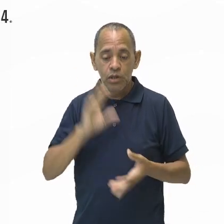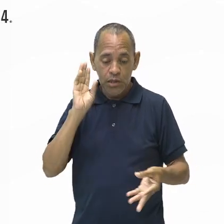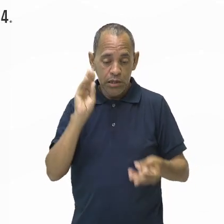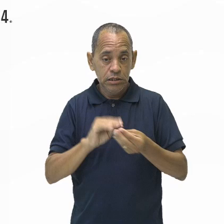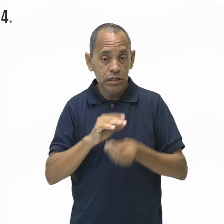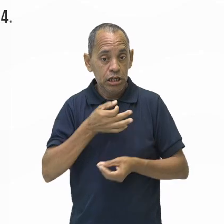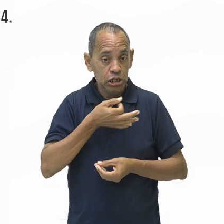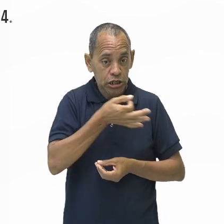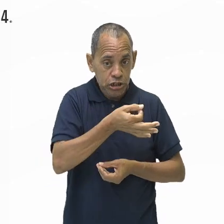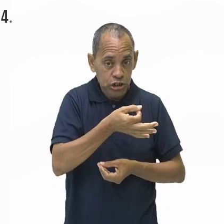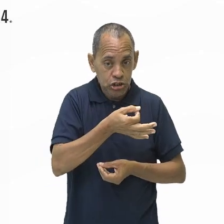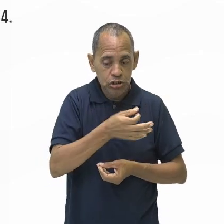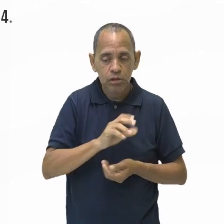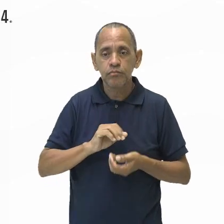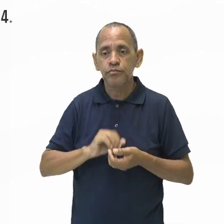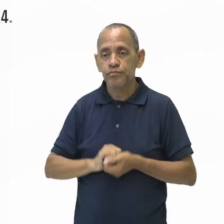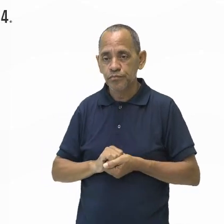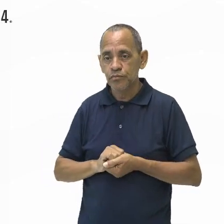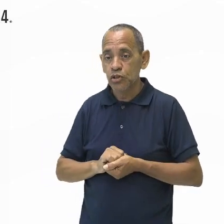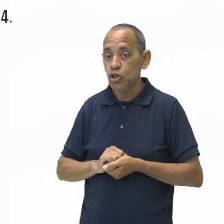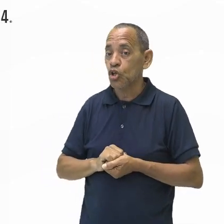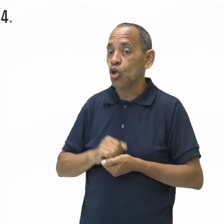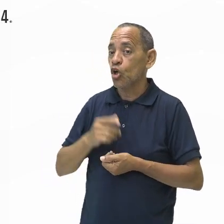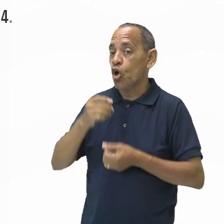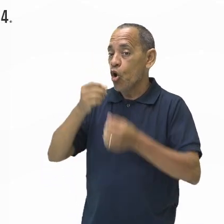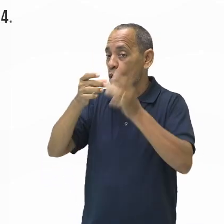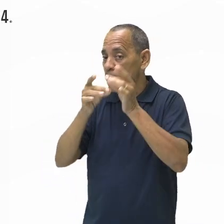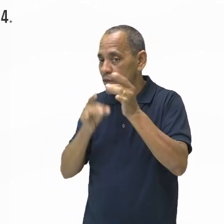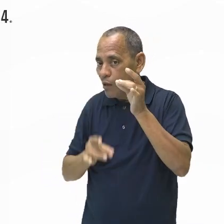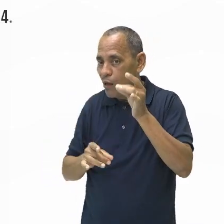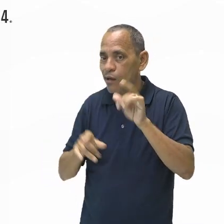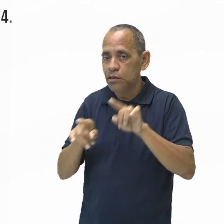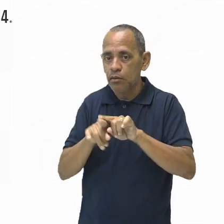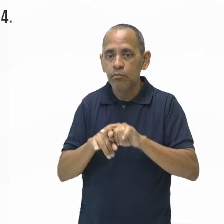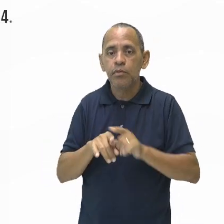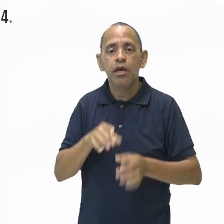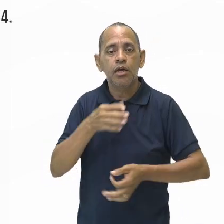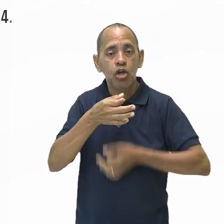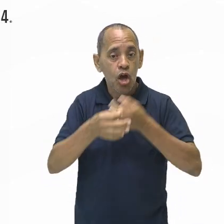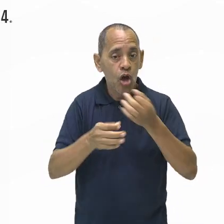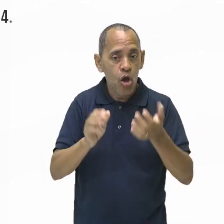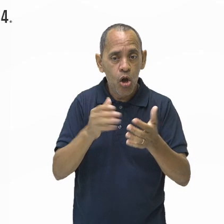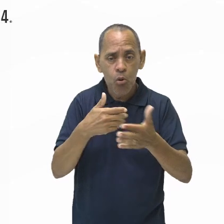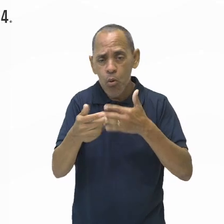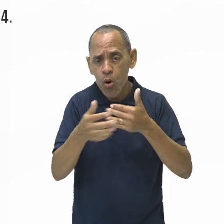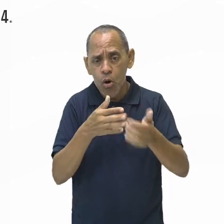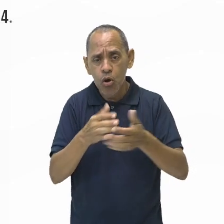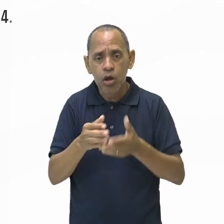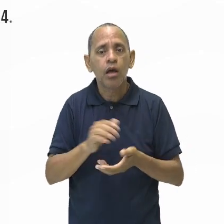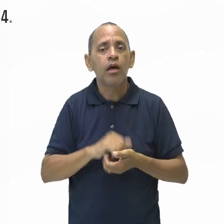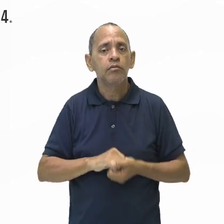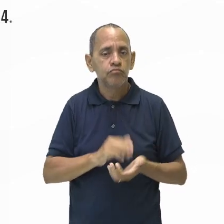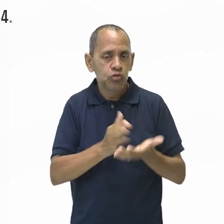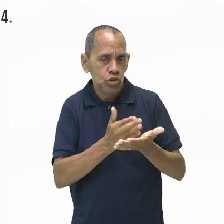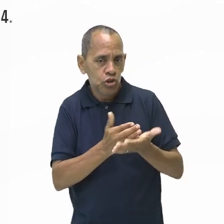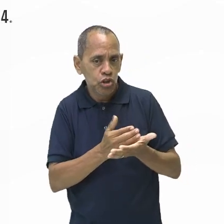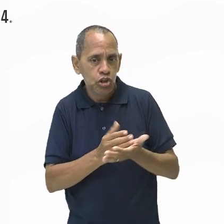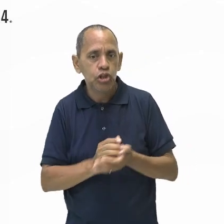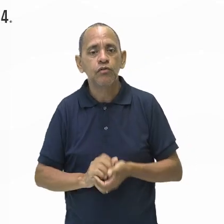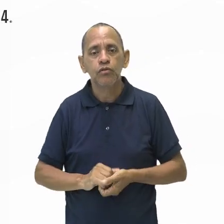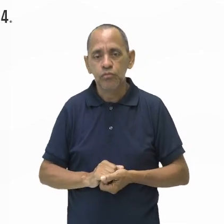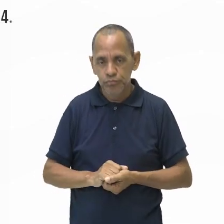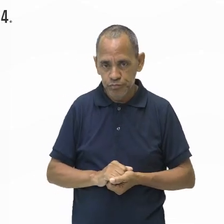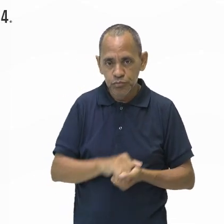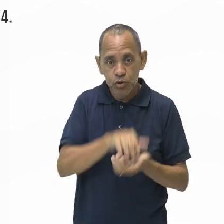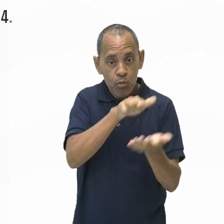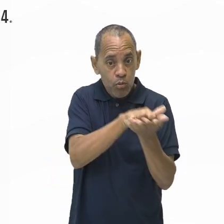comentado, uma apreciação crítica sobre determinada obra, fato, ou seja, além de fazer